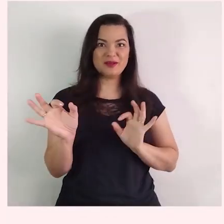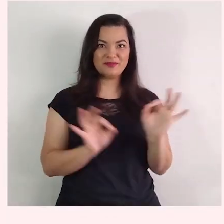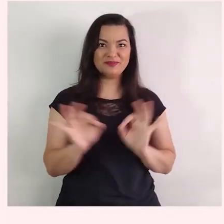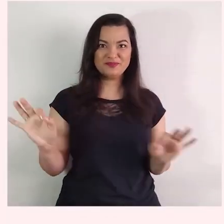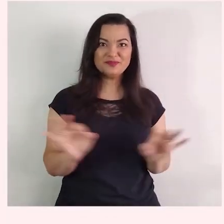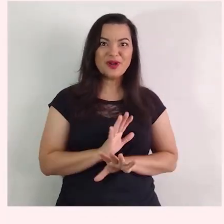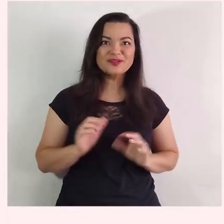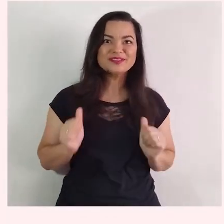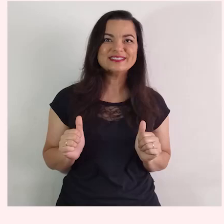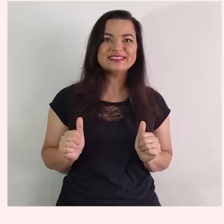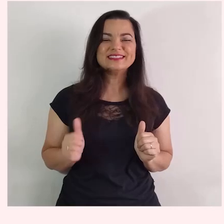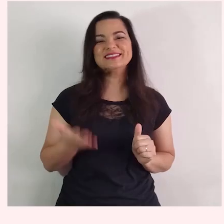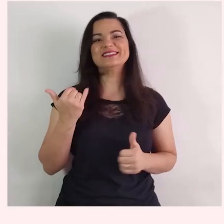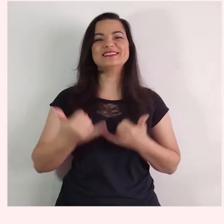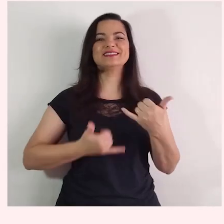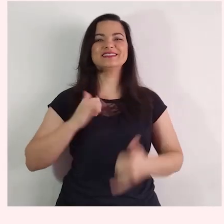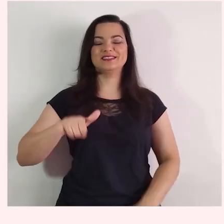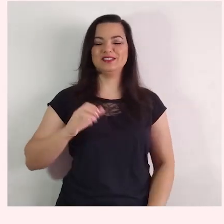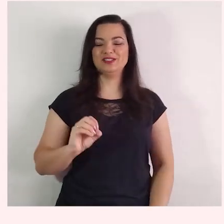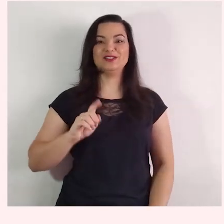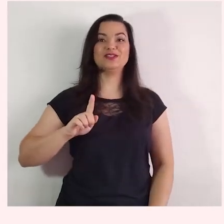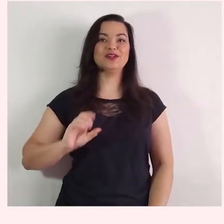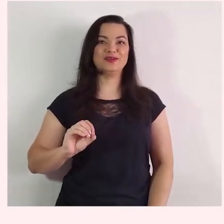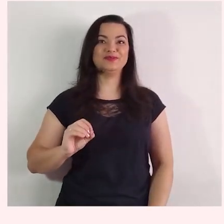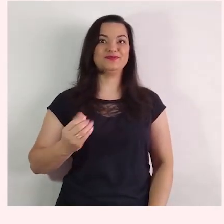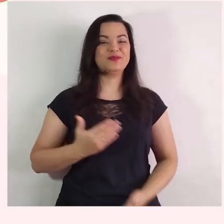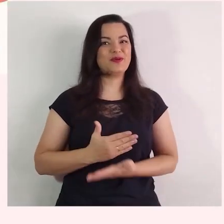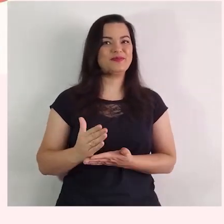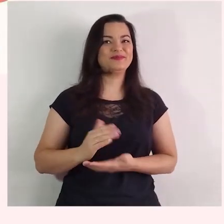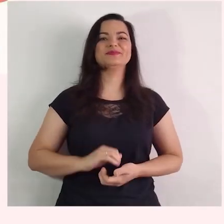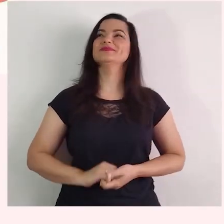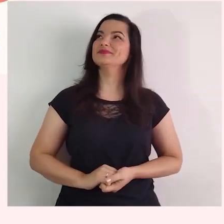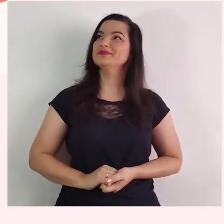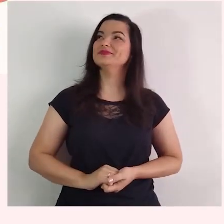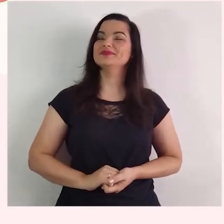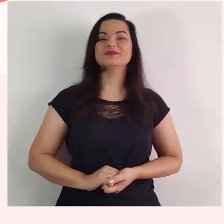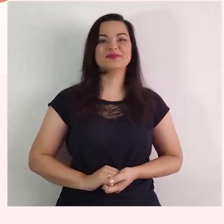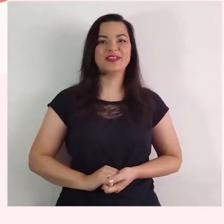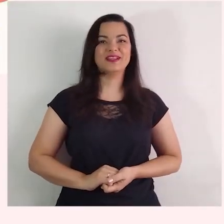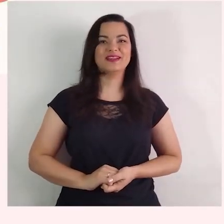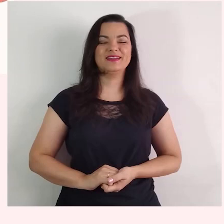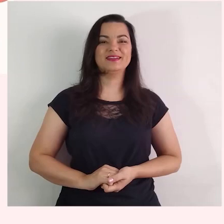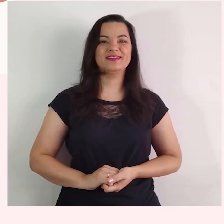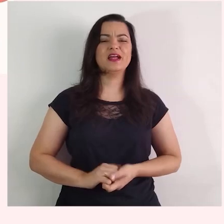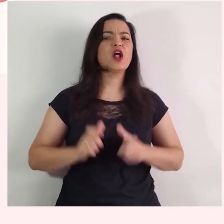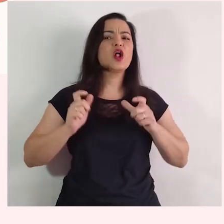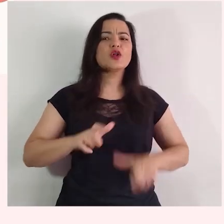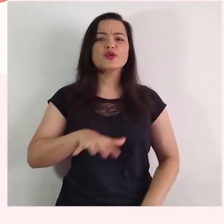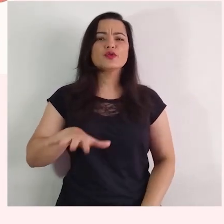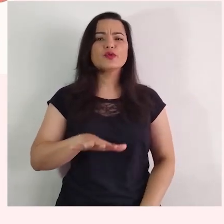e preparadas para começar o nosso jogo? Vamos começar! Qual espaço